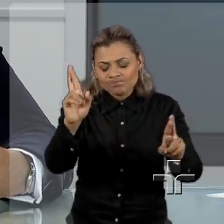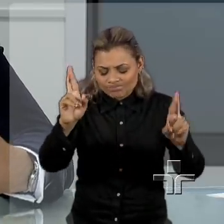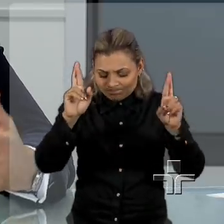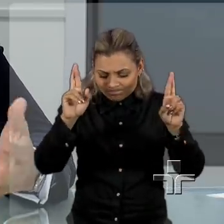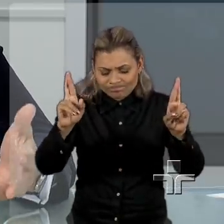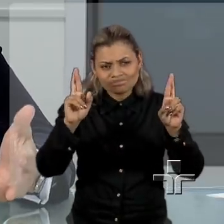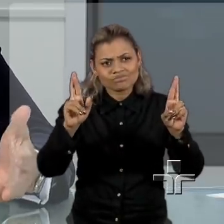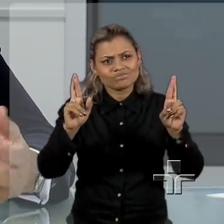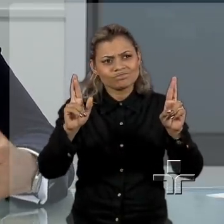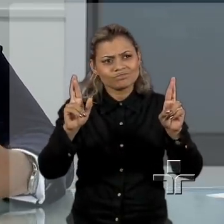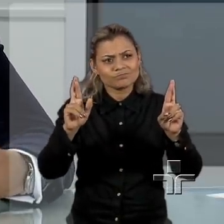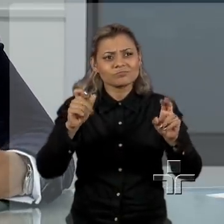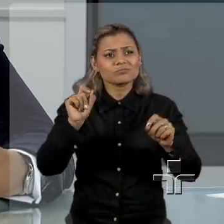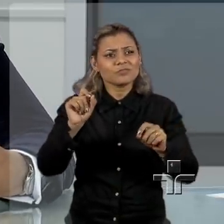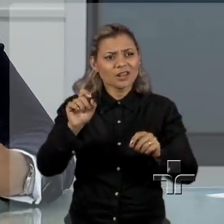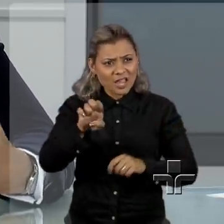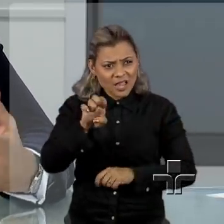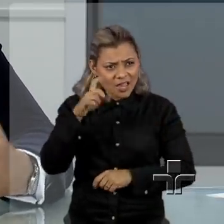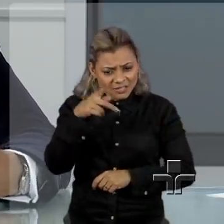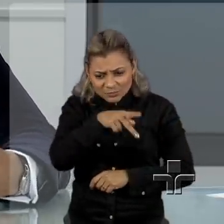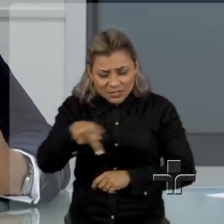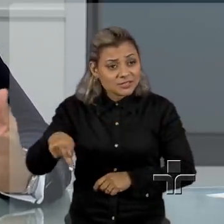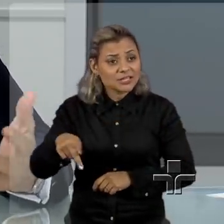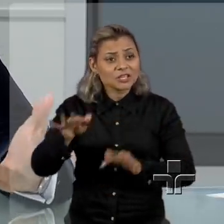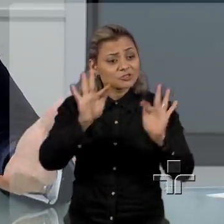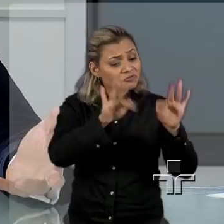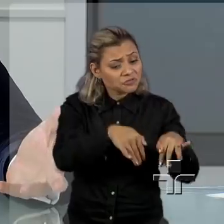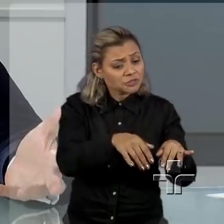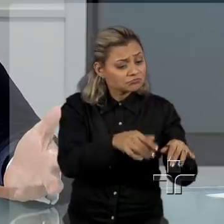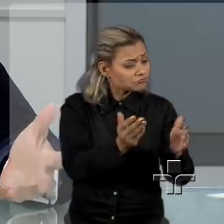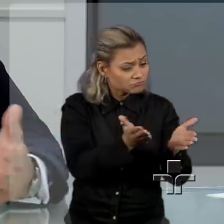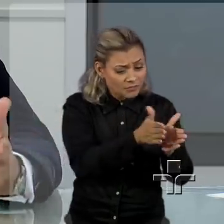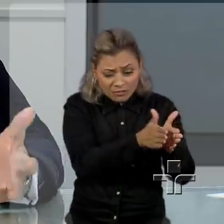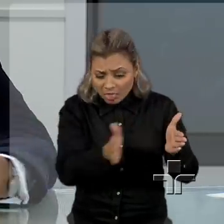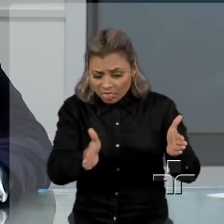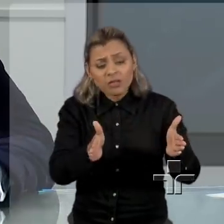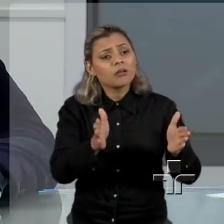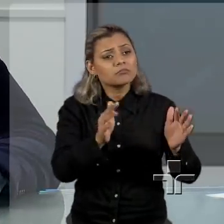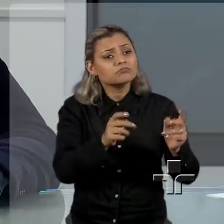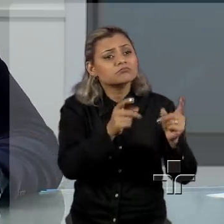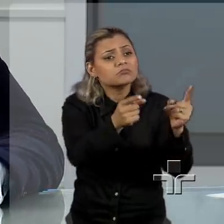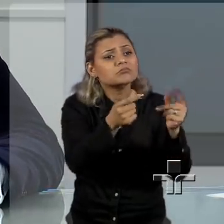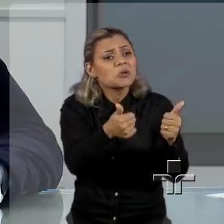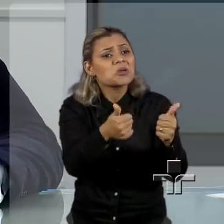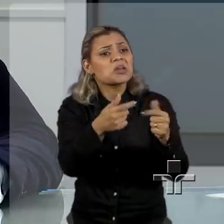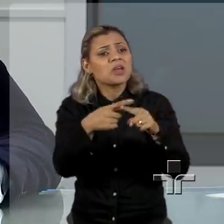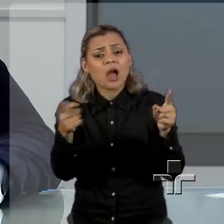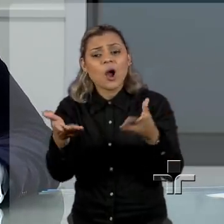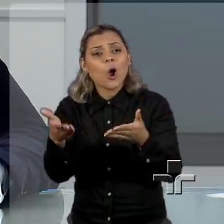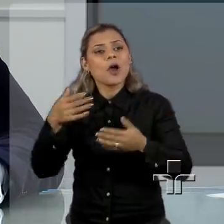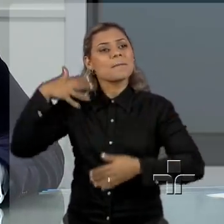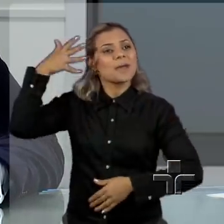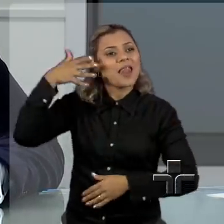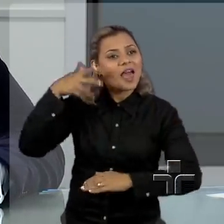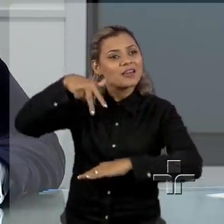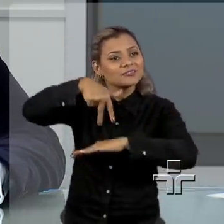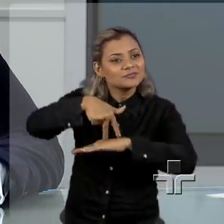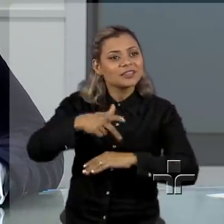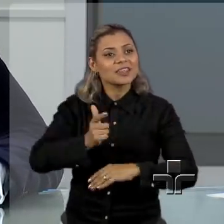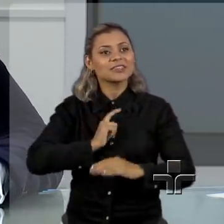como palestrante, como alguém que tem a sua biblioteca própria, como muitos nos Estados Unidos, né? Por enquanto,